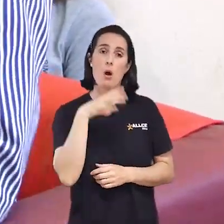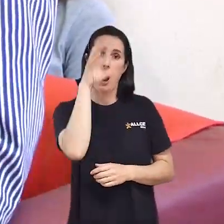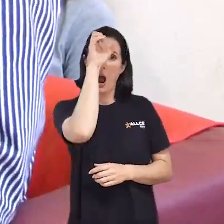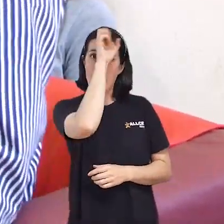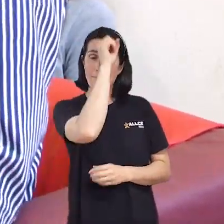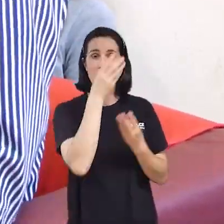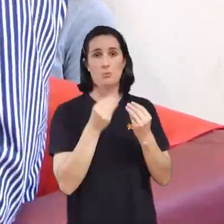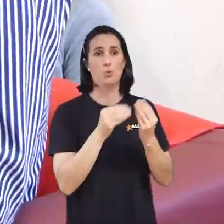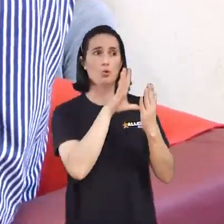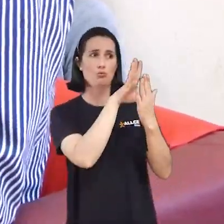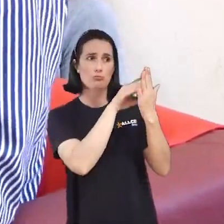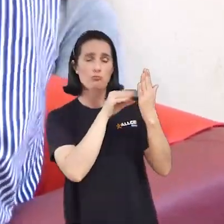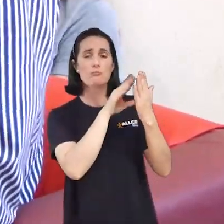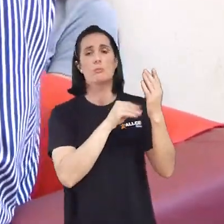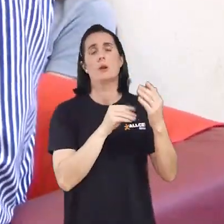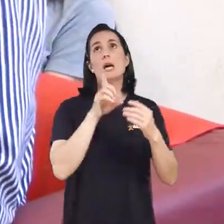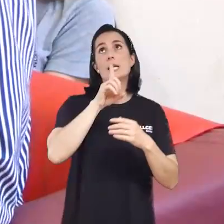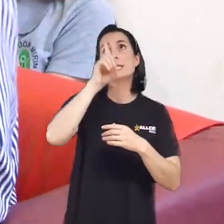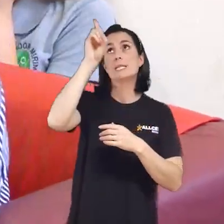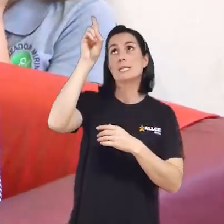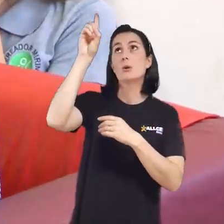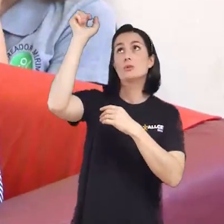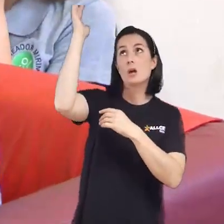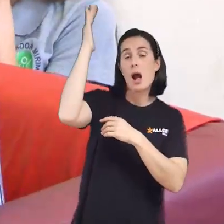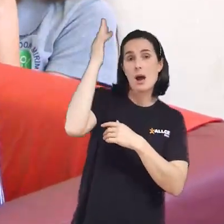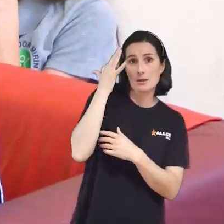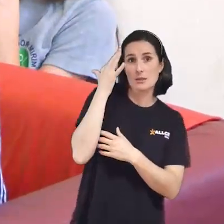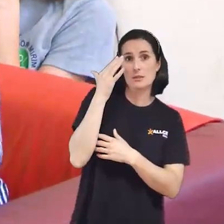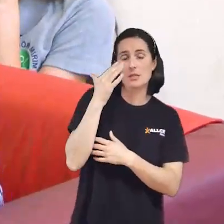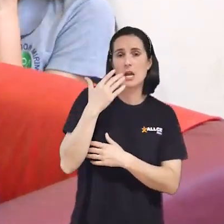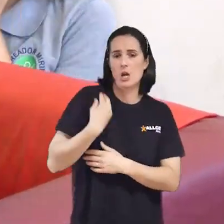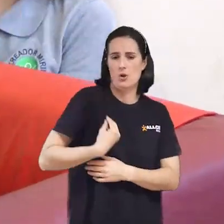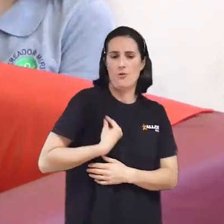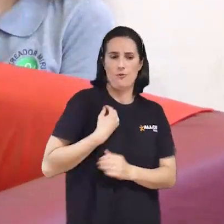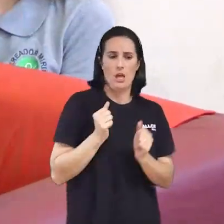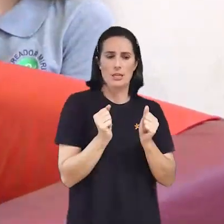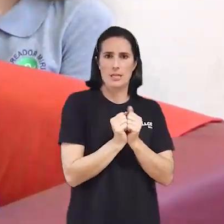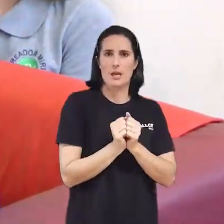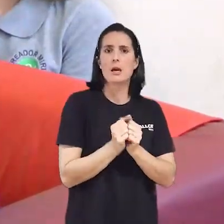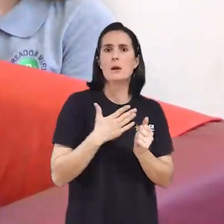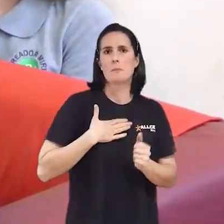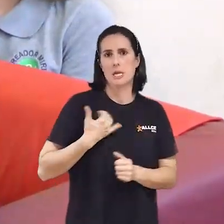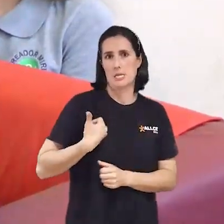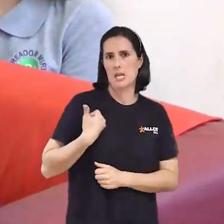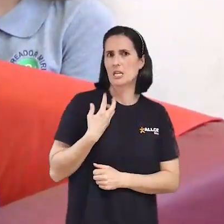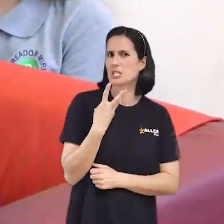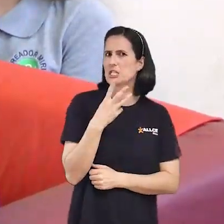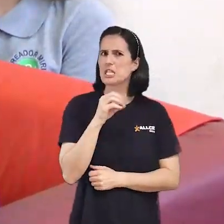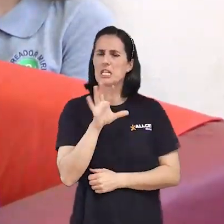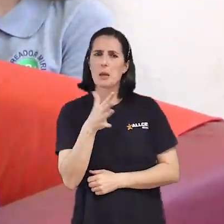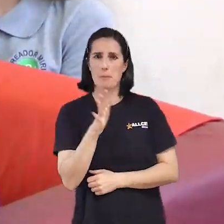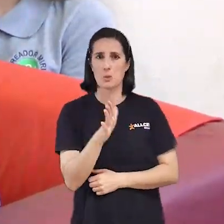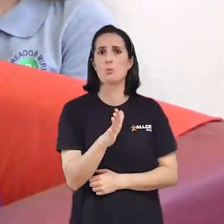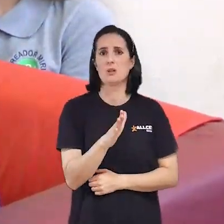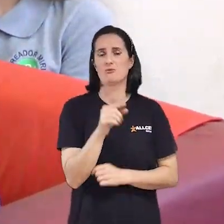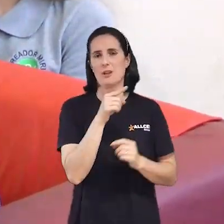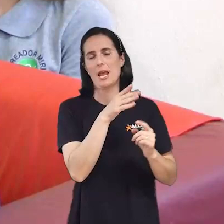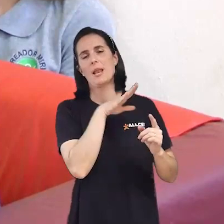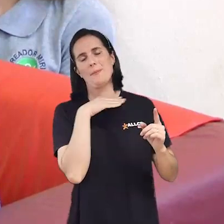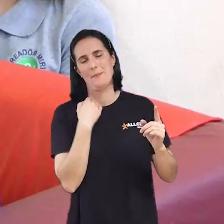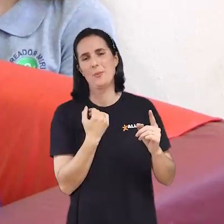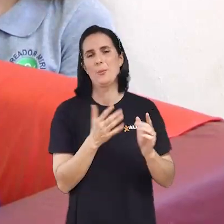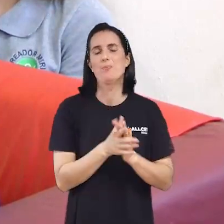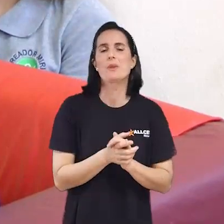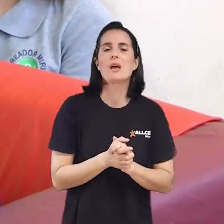não na profissão, pelo menos como gente, né? Como homem, como mulher. Né? O meu pai